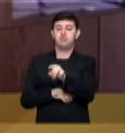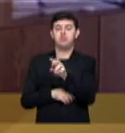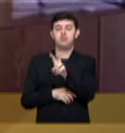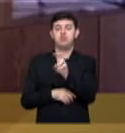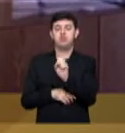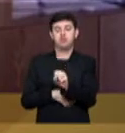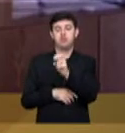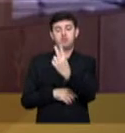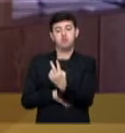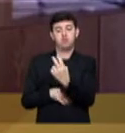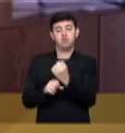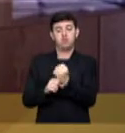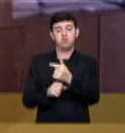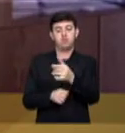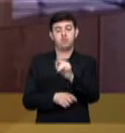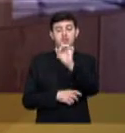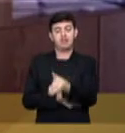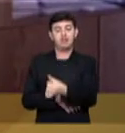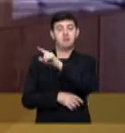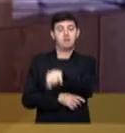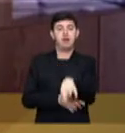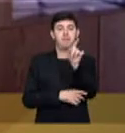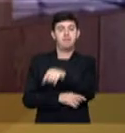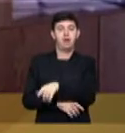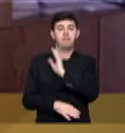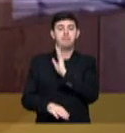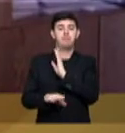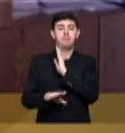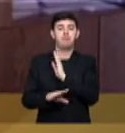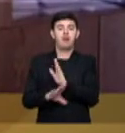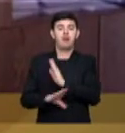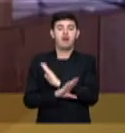13.582 de 2016 do Estado da Bahia, que